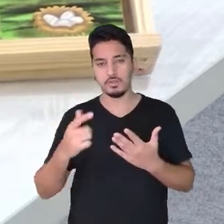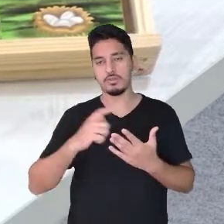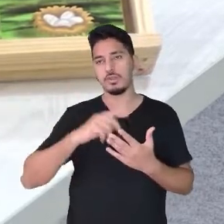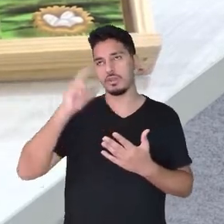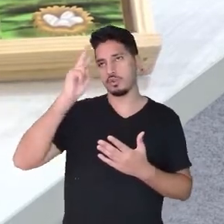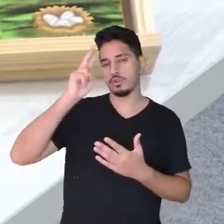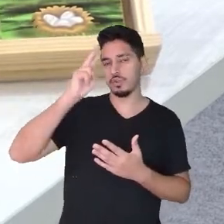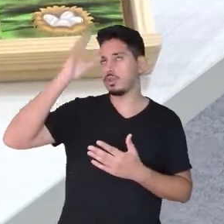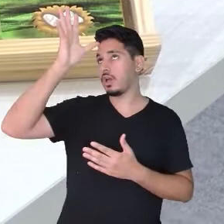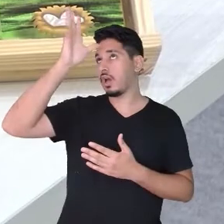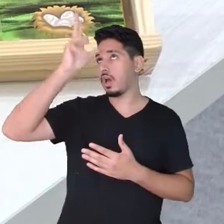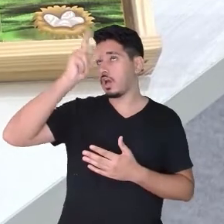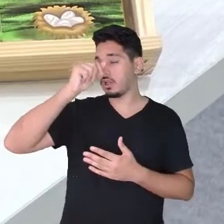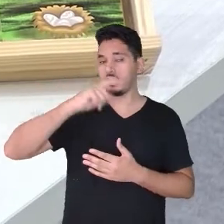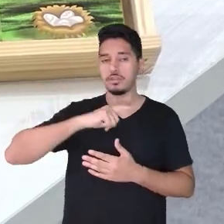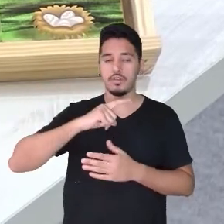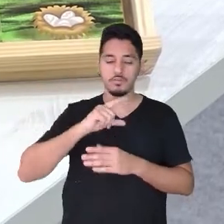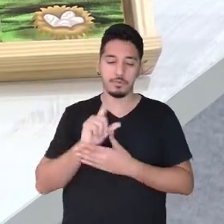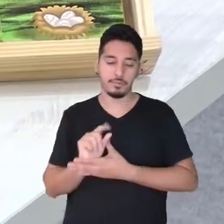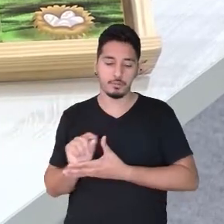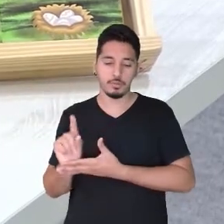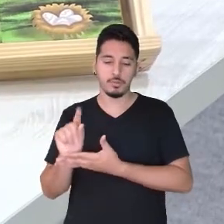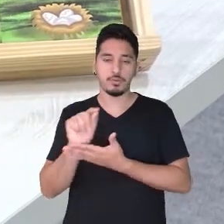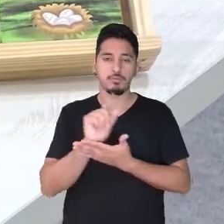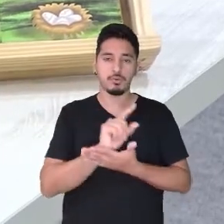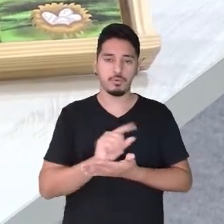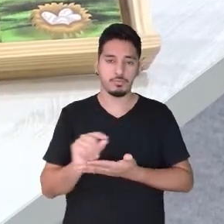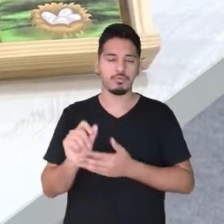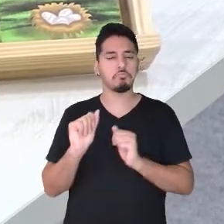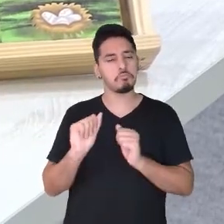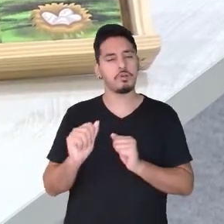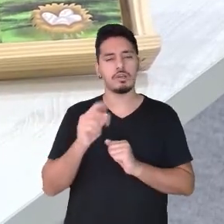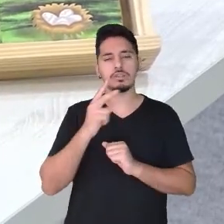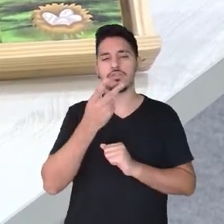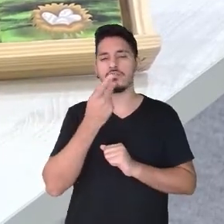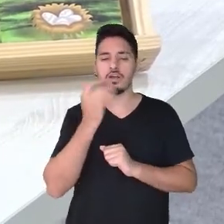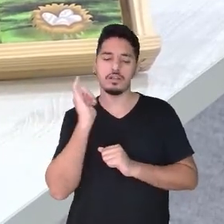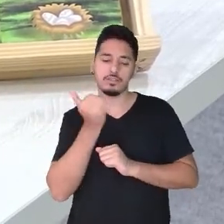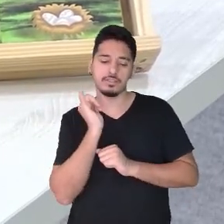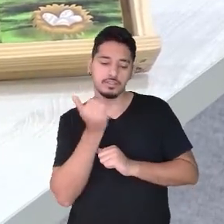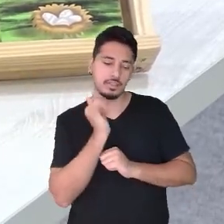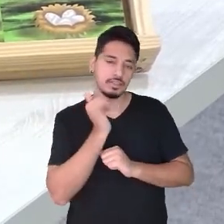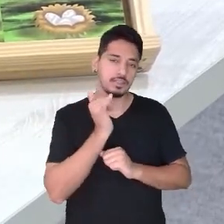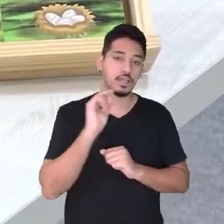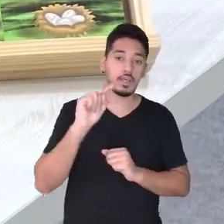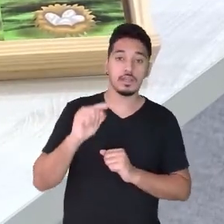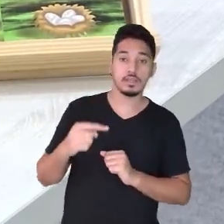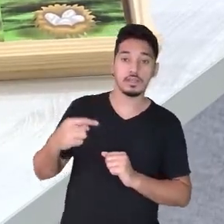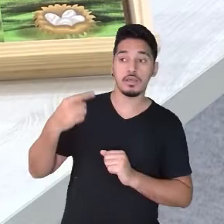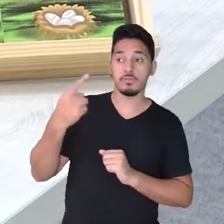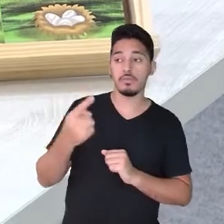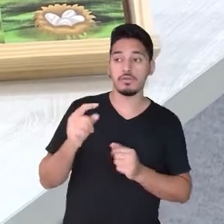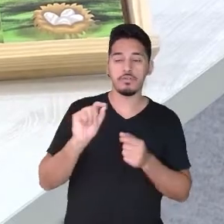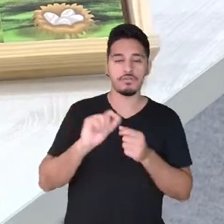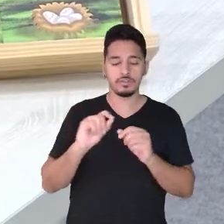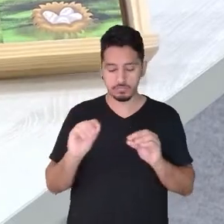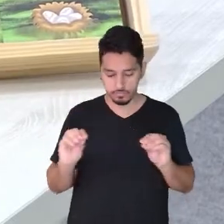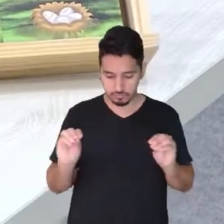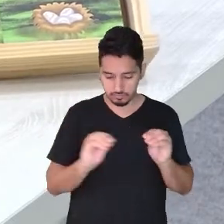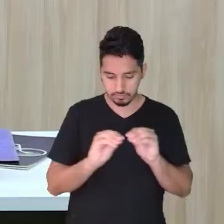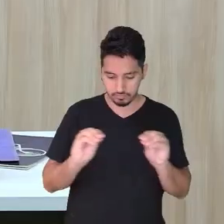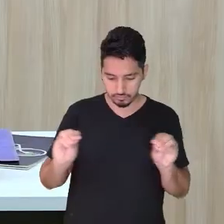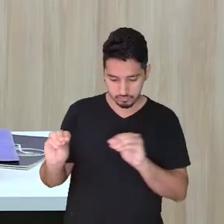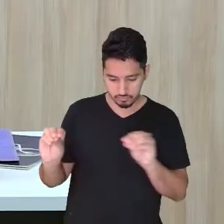história da galinha que teve os pintinhos, e aí pode ser contada alguma história para que depois ela venha e faça